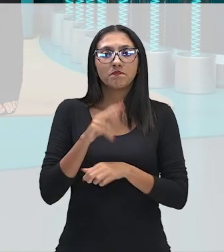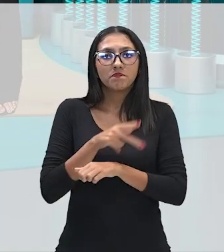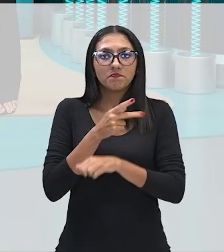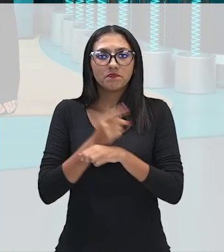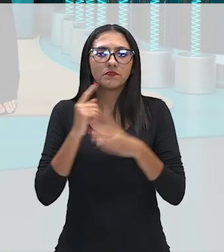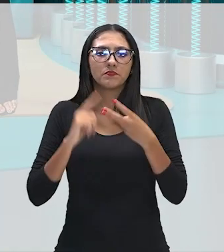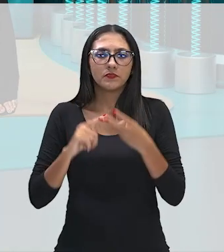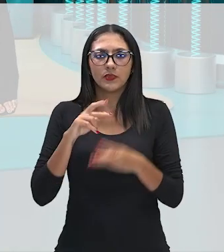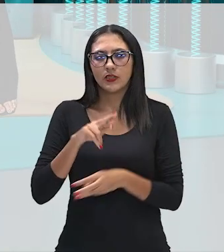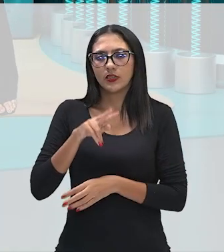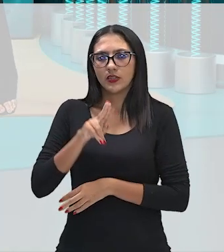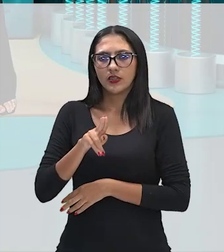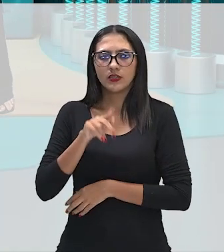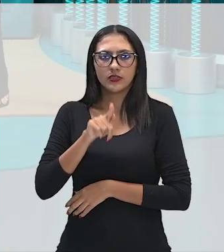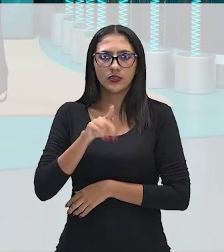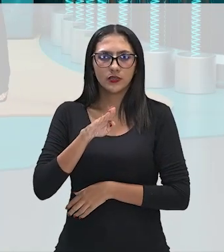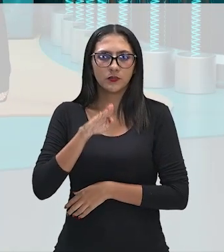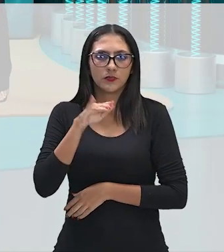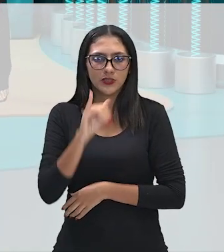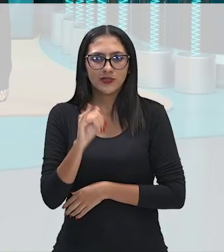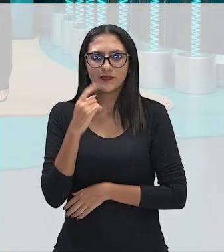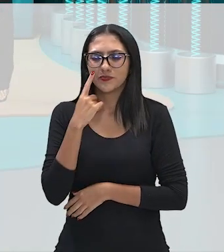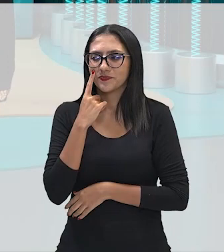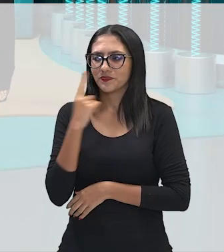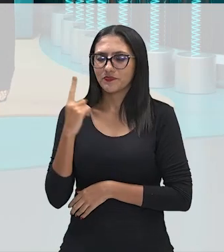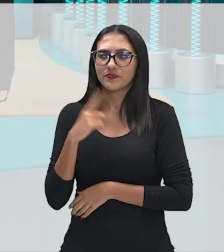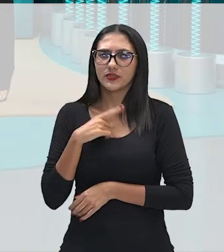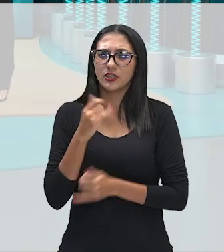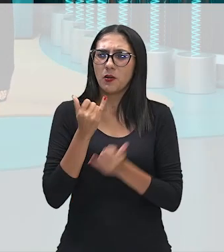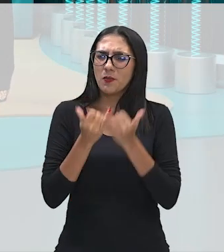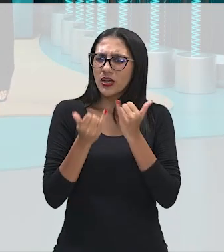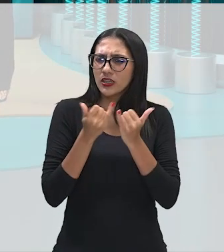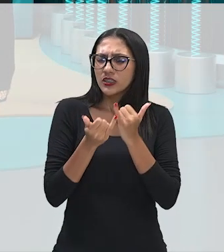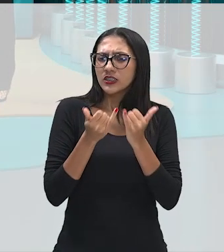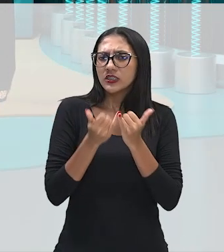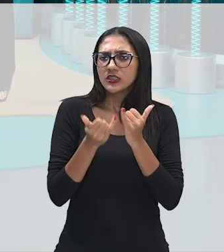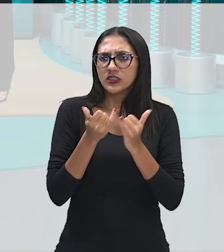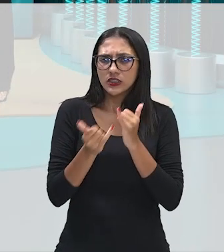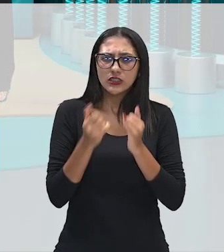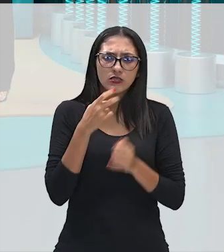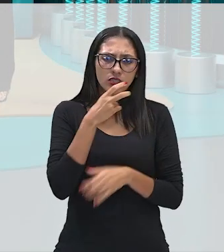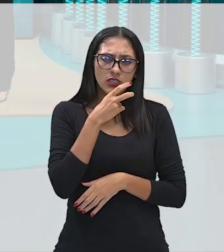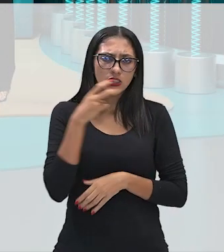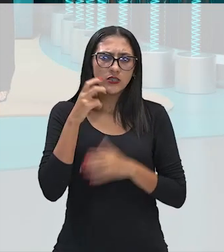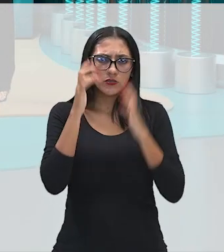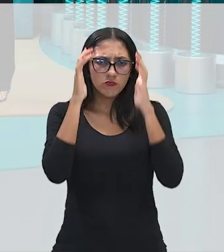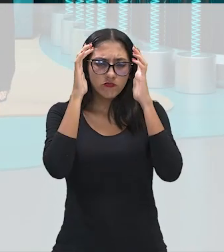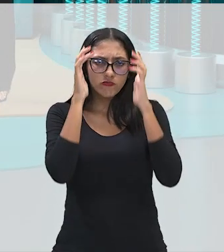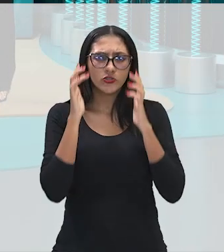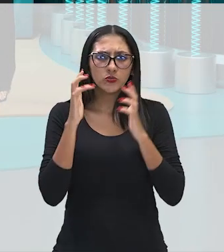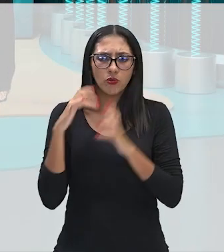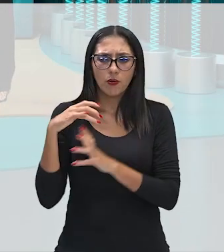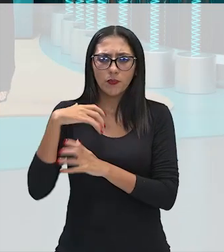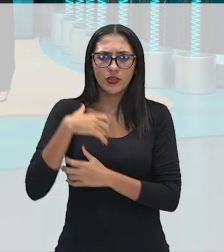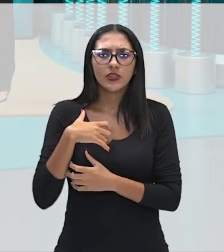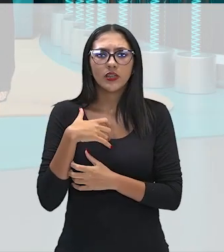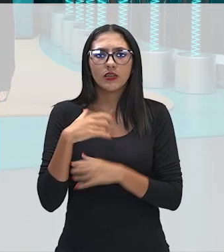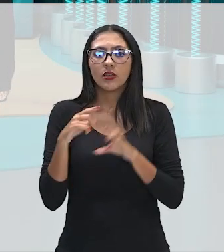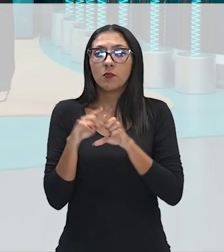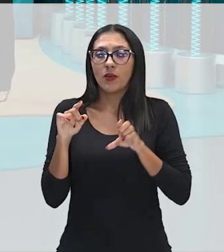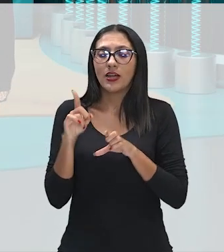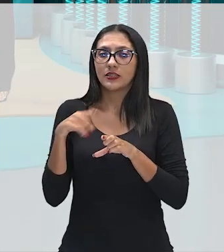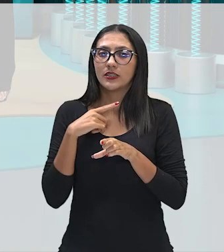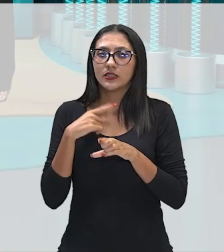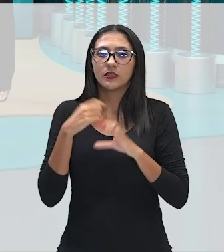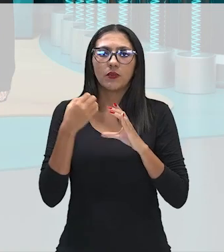para o rugby, né, que é esse esporte que é parecido com o futebol, né, mas ele permite ali, uma característica dele é